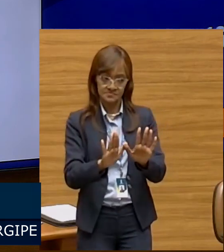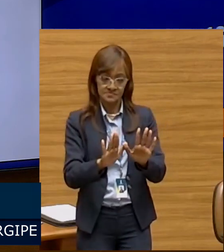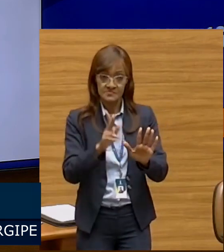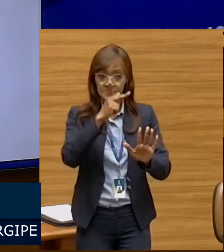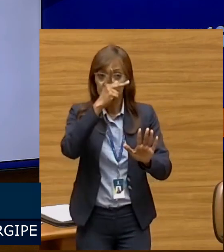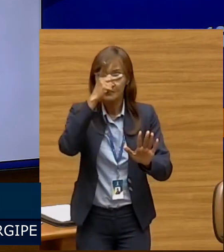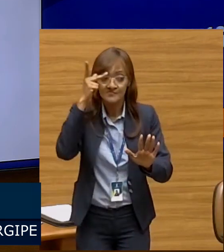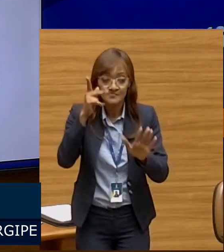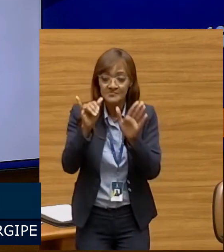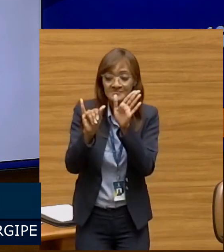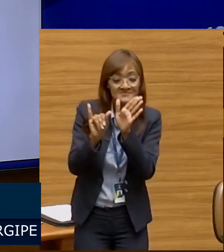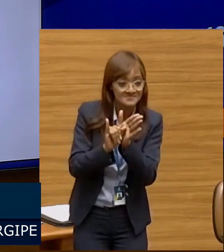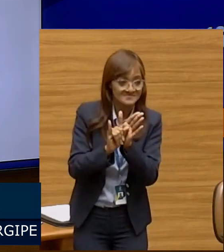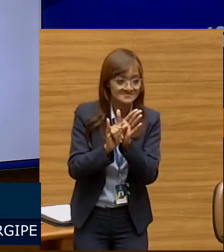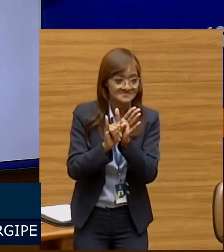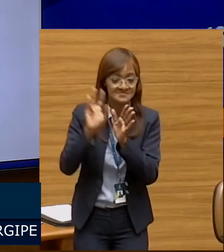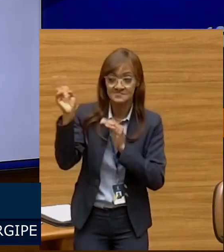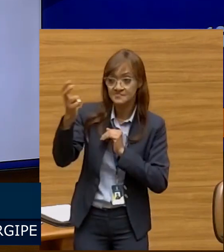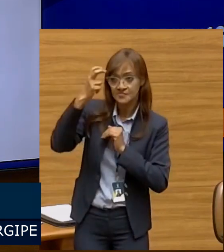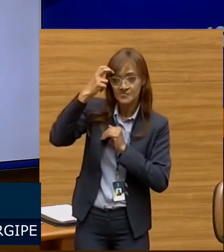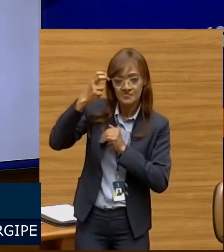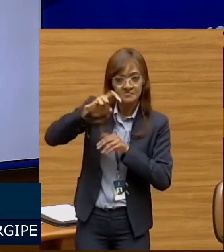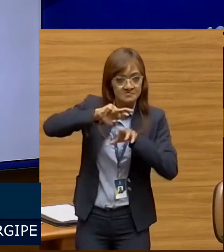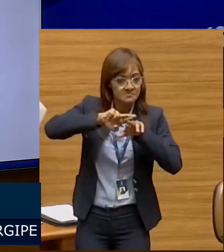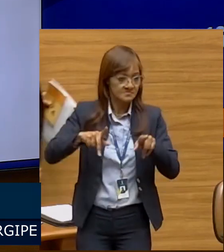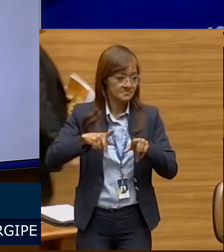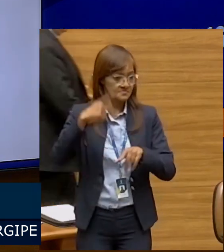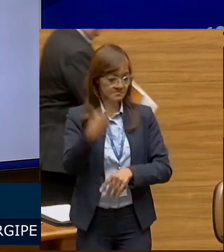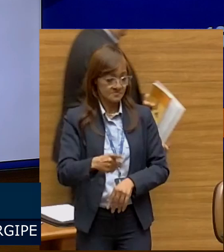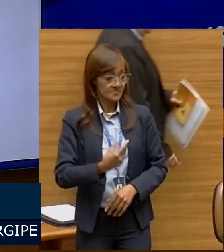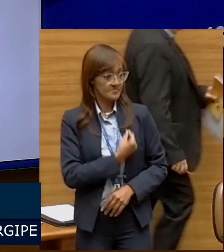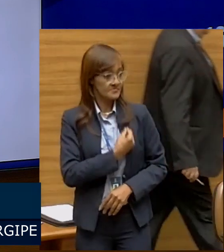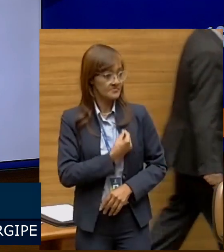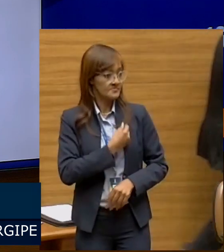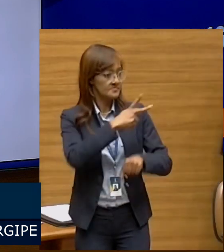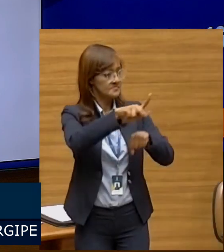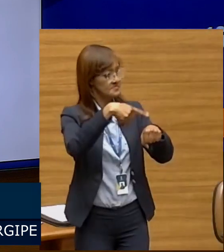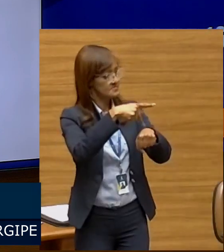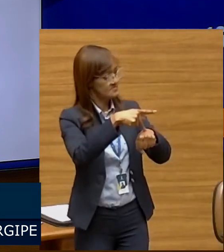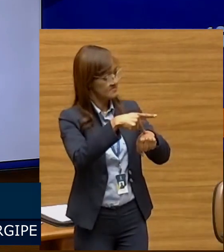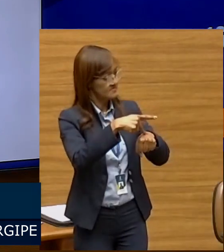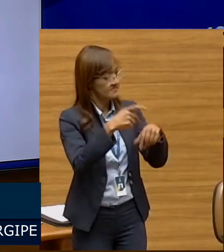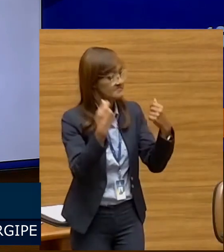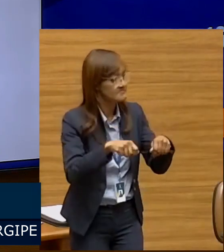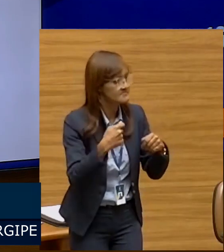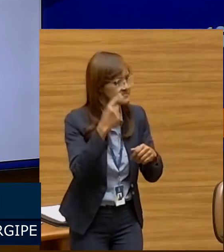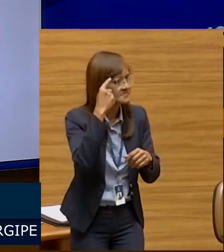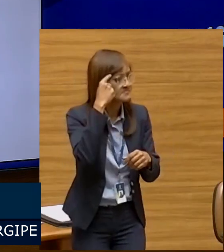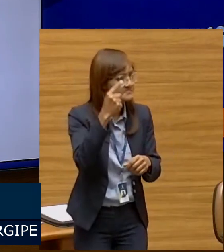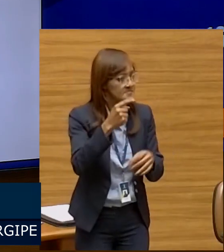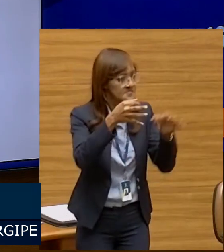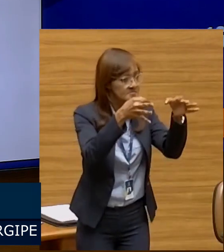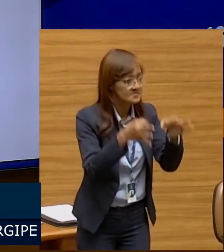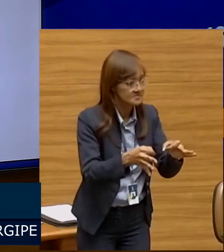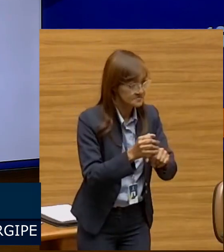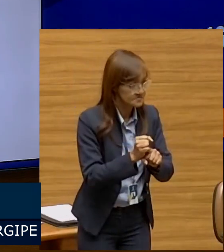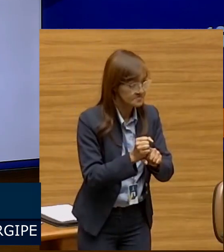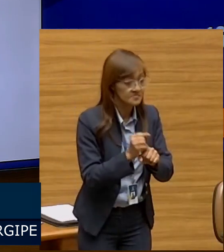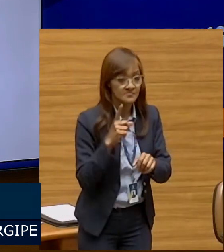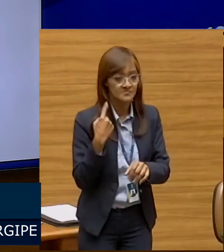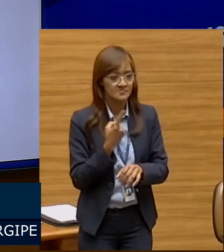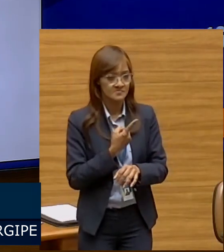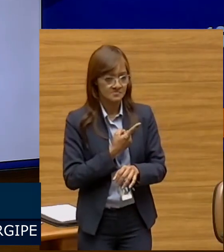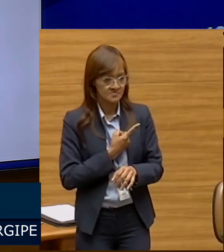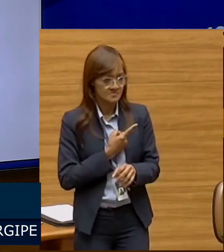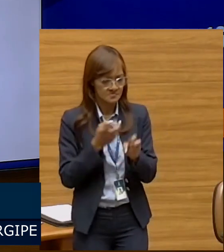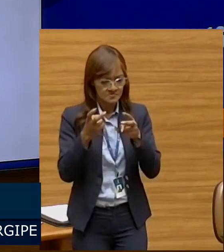divide de uma identidade e cultura que diverge em seu próprio país. E precisa de políticas que pensem nisso de forma adequada. Como a gente vê aí mais